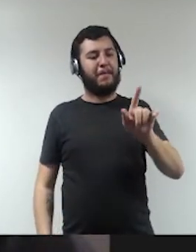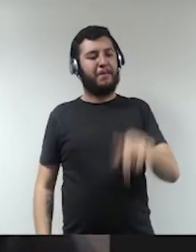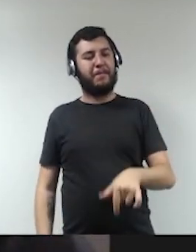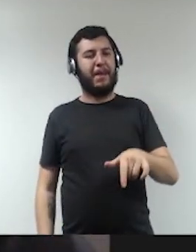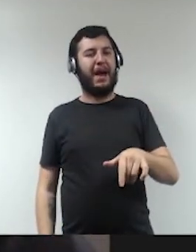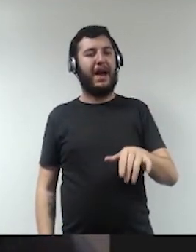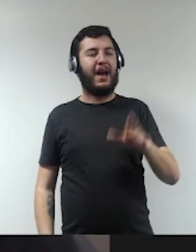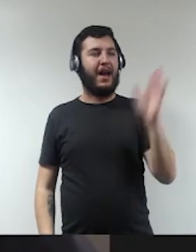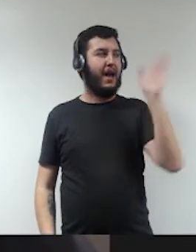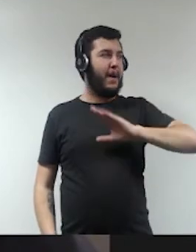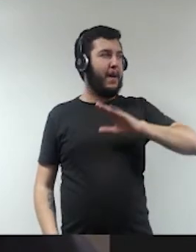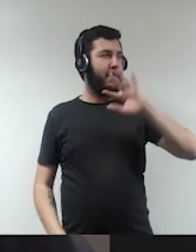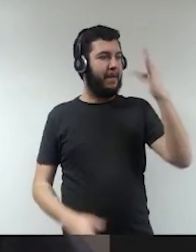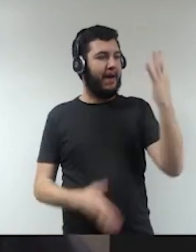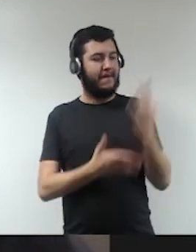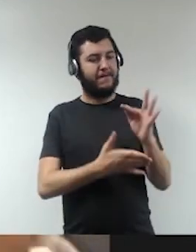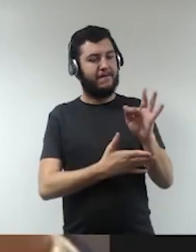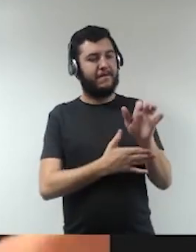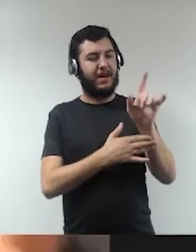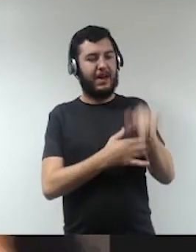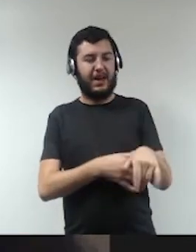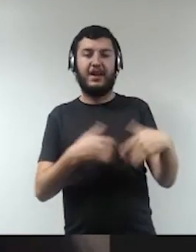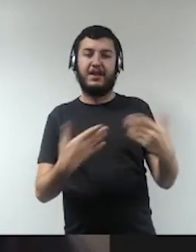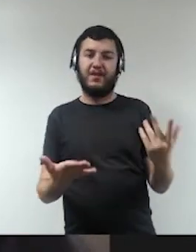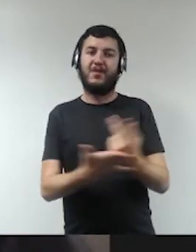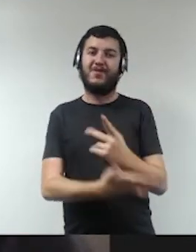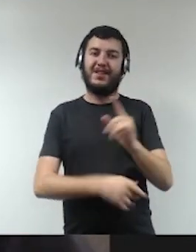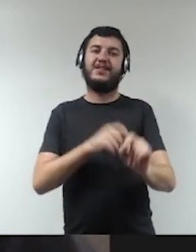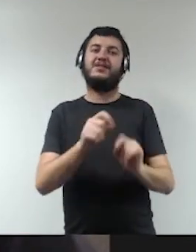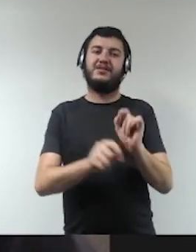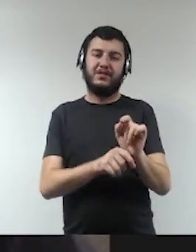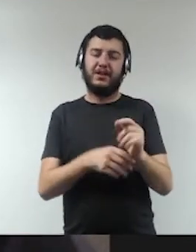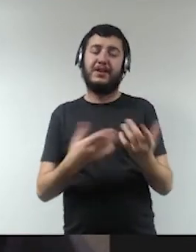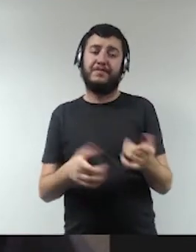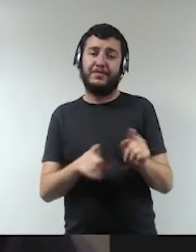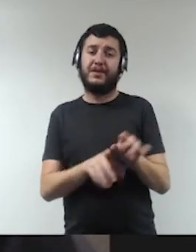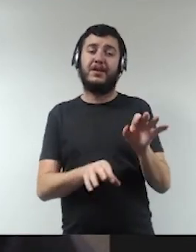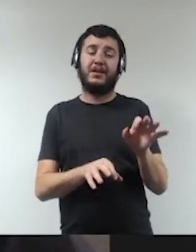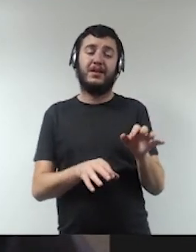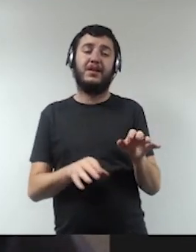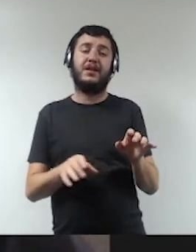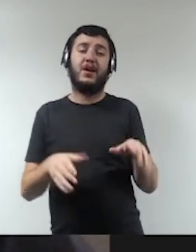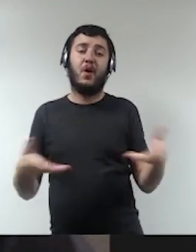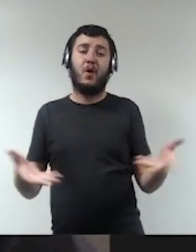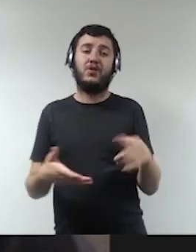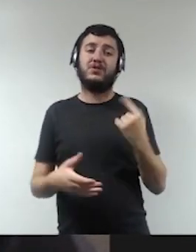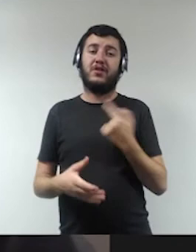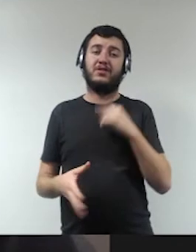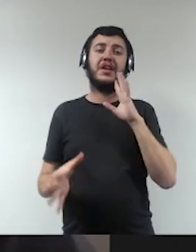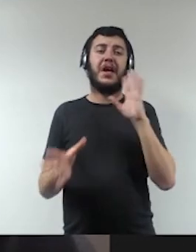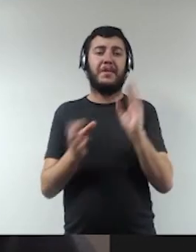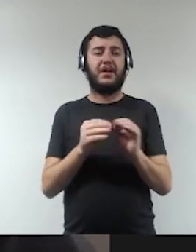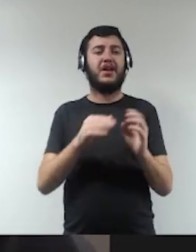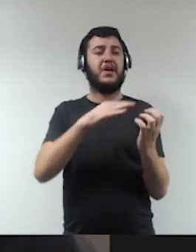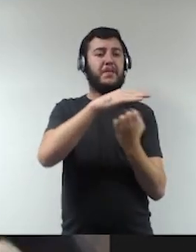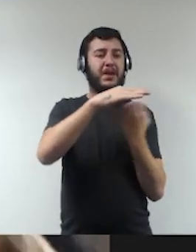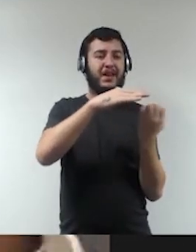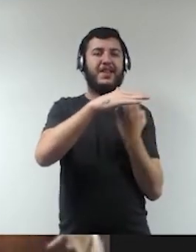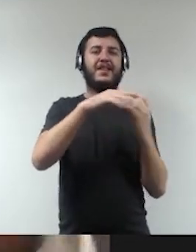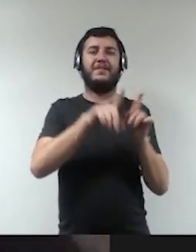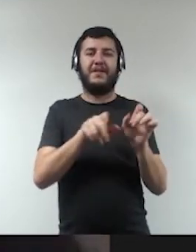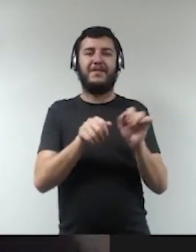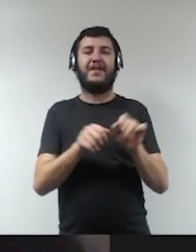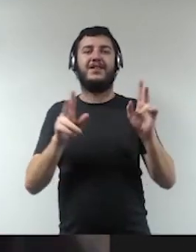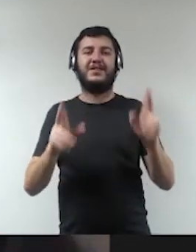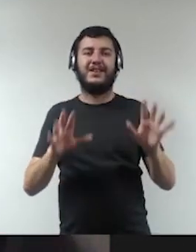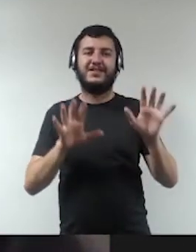também por assoberbar aquela justiça. E hoje a gente vê isso também no mundo aí empresarial, bem dito pela professora Renata. De modo